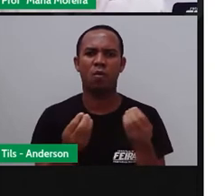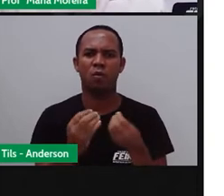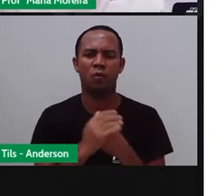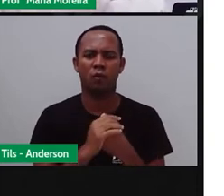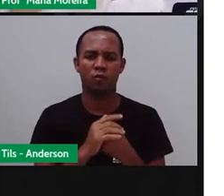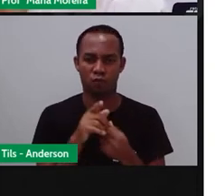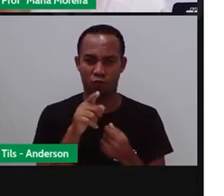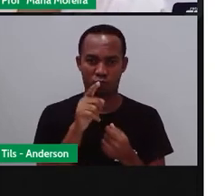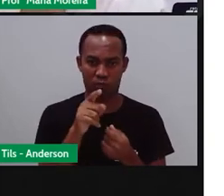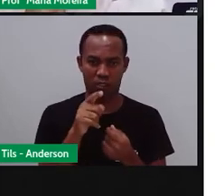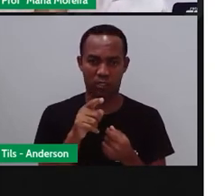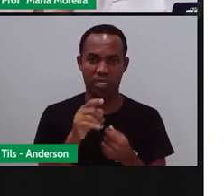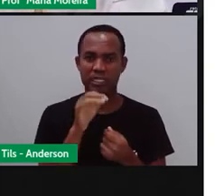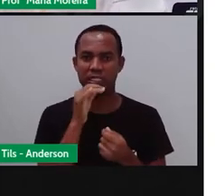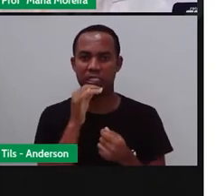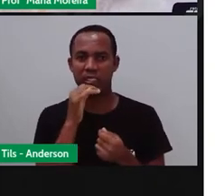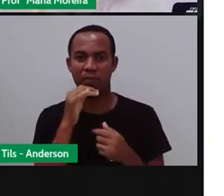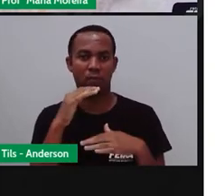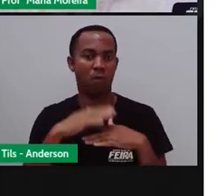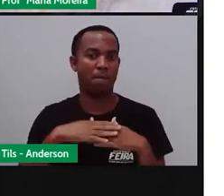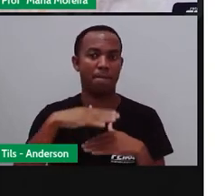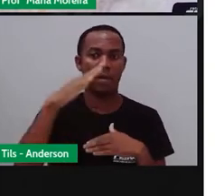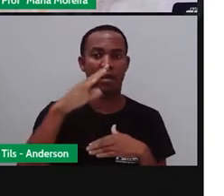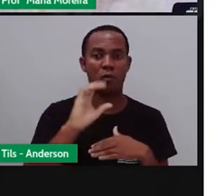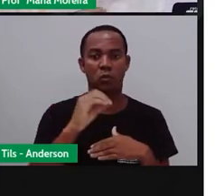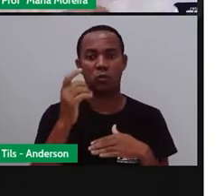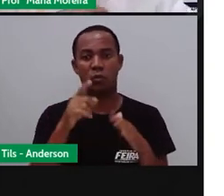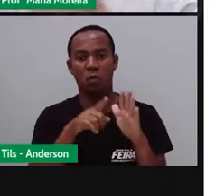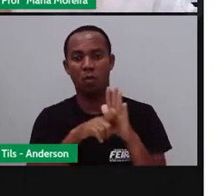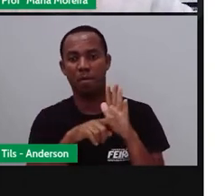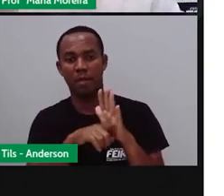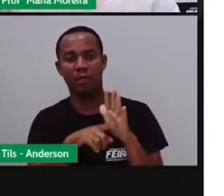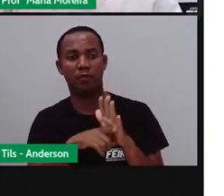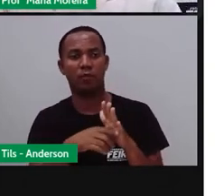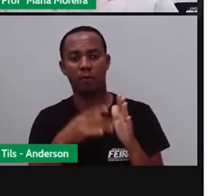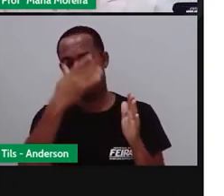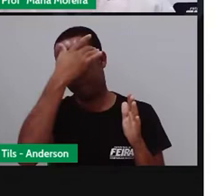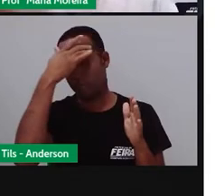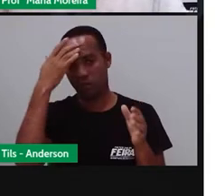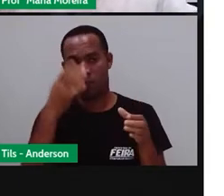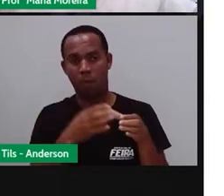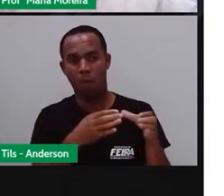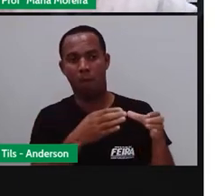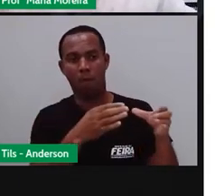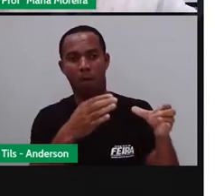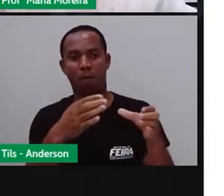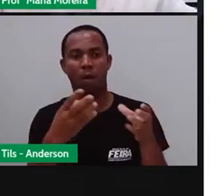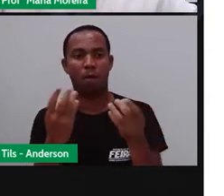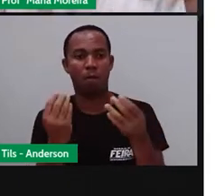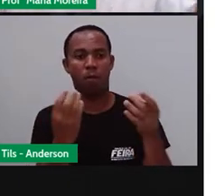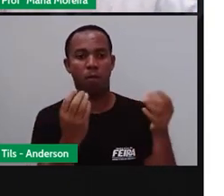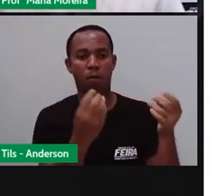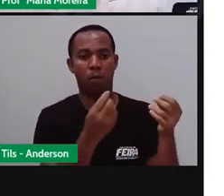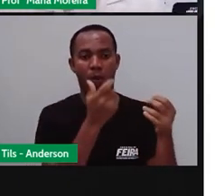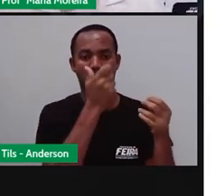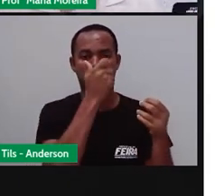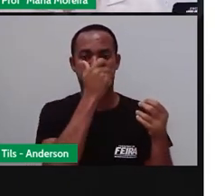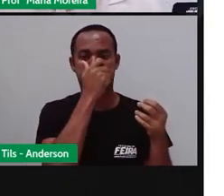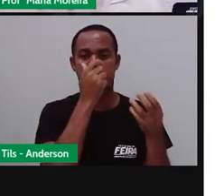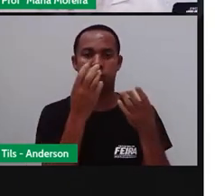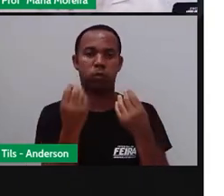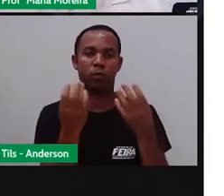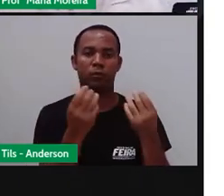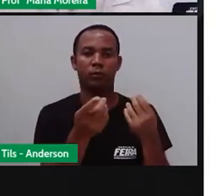Anderson vamos produzir o quê? Duas vezes mais, né? Eu, Anderson e Provânia, três vezes. Então, olha a quantidade de